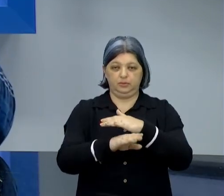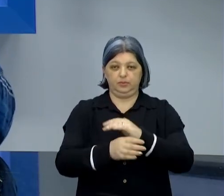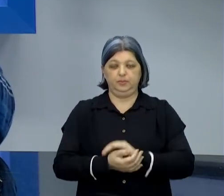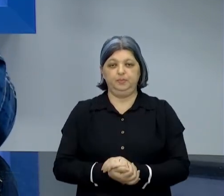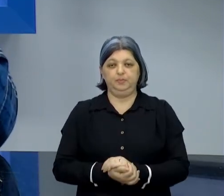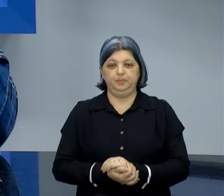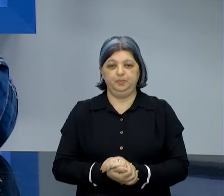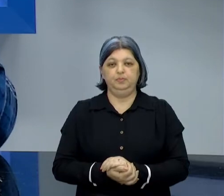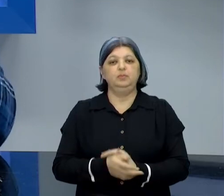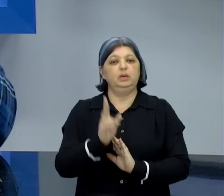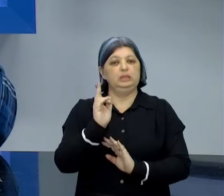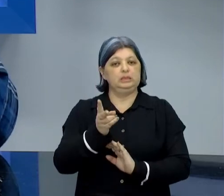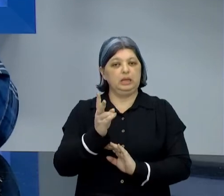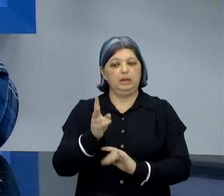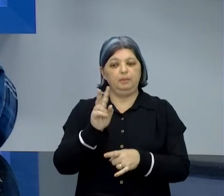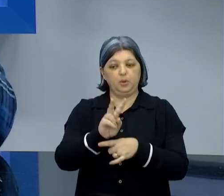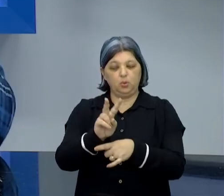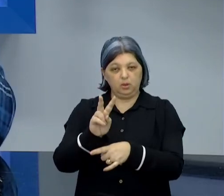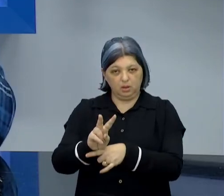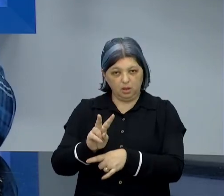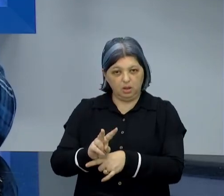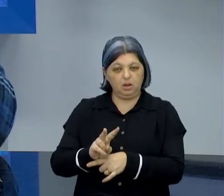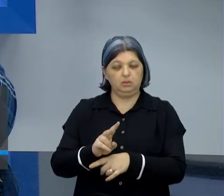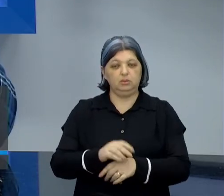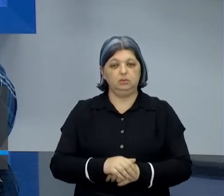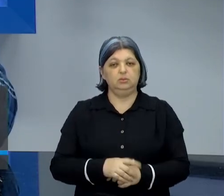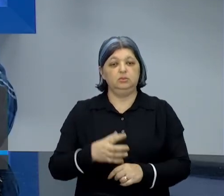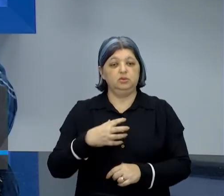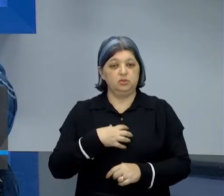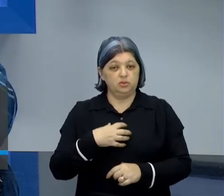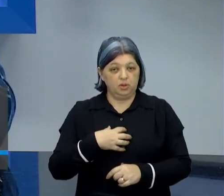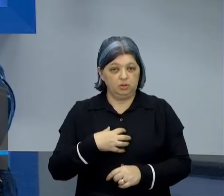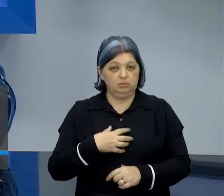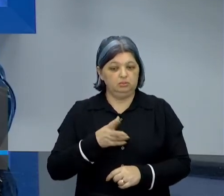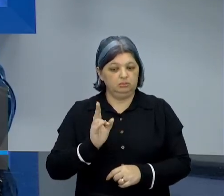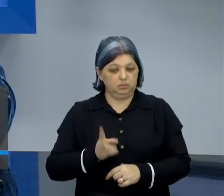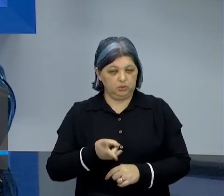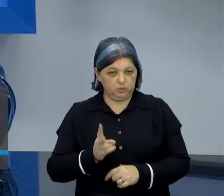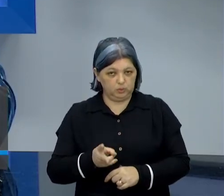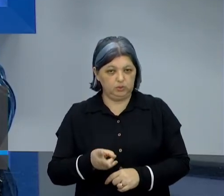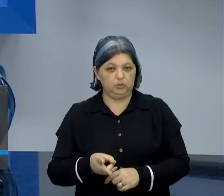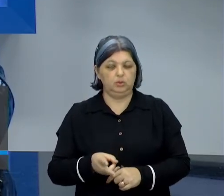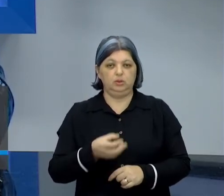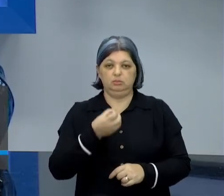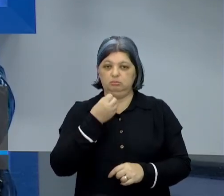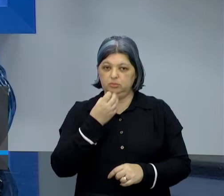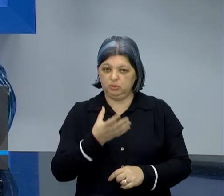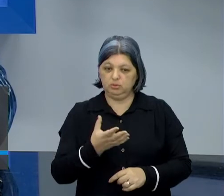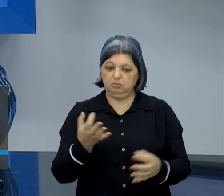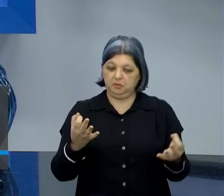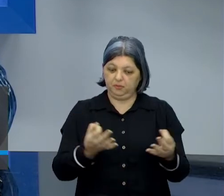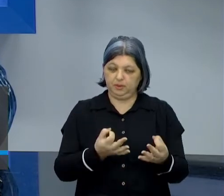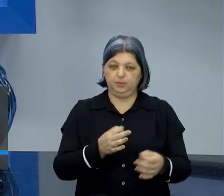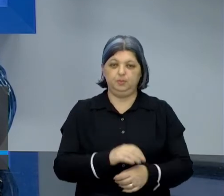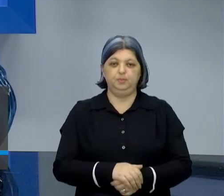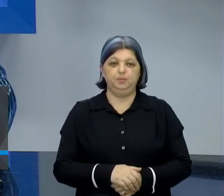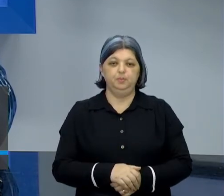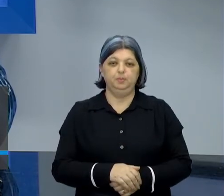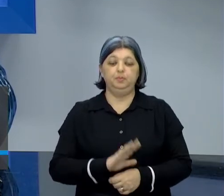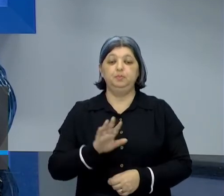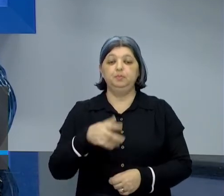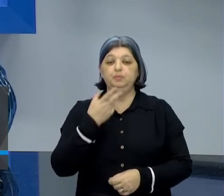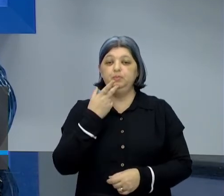eles são cuidados, né? São zelados de maneira para que esses itens durem, beleza? Então, quando a gente